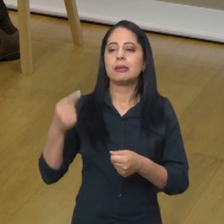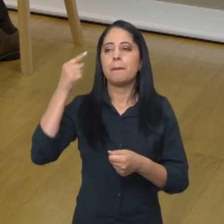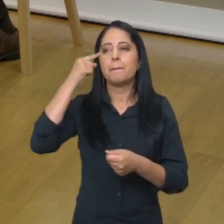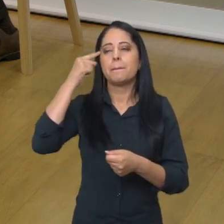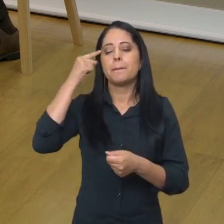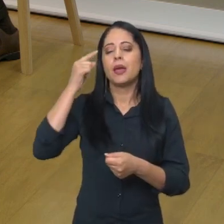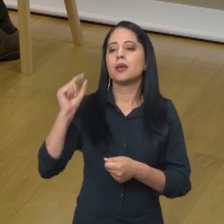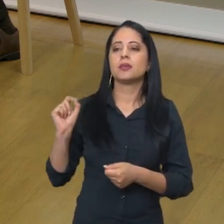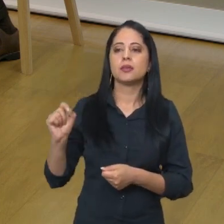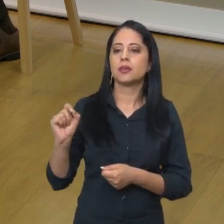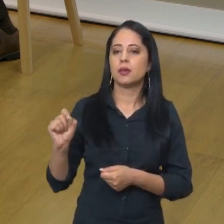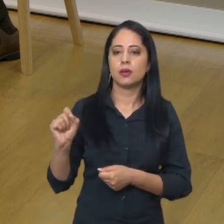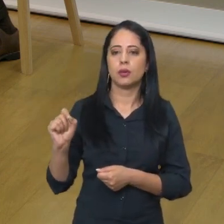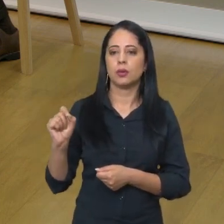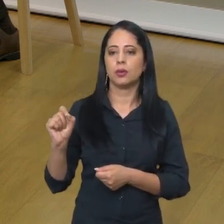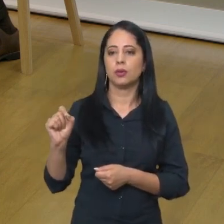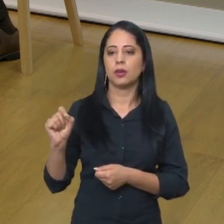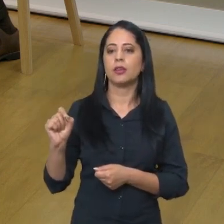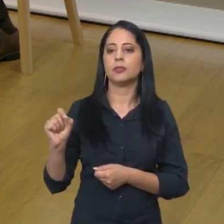que